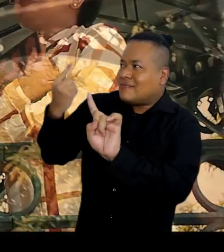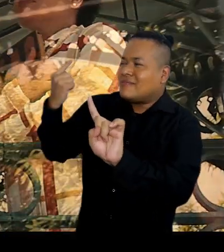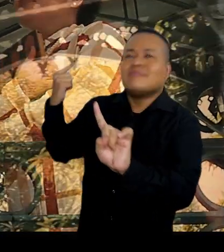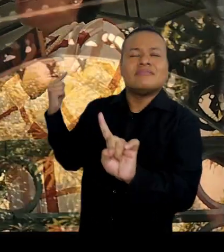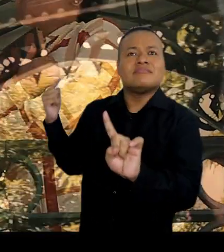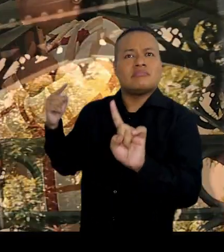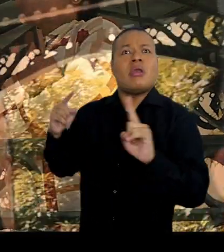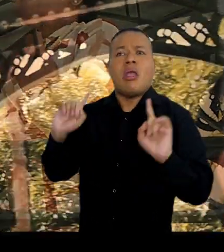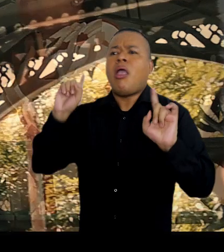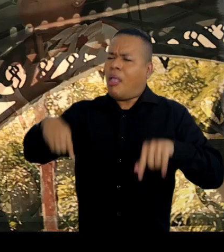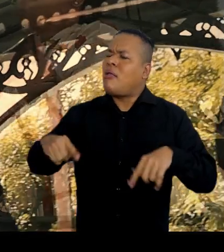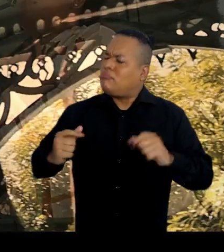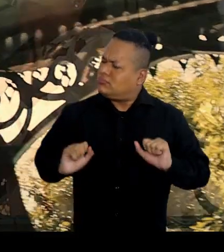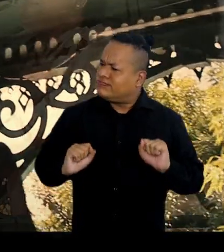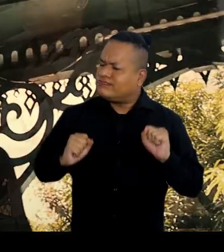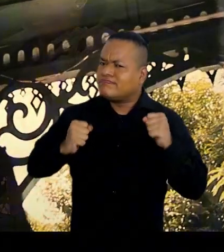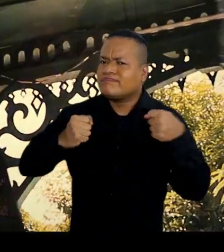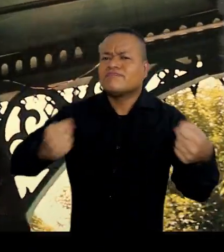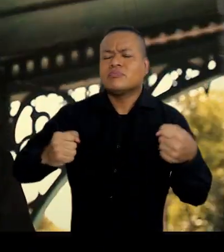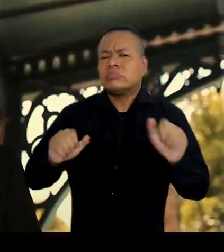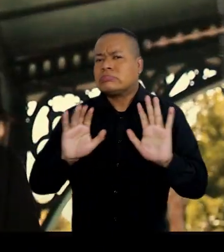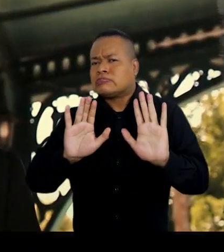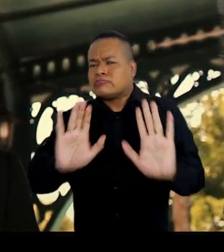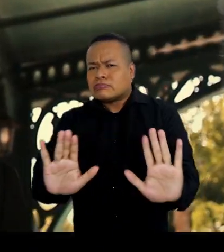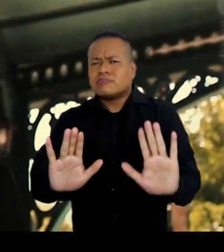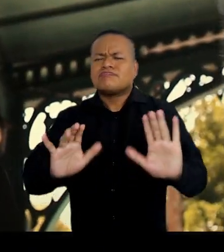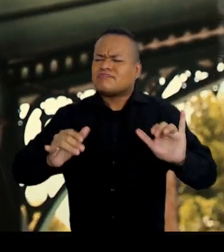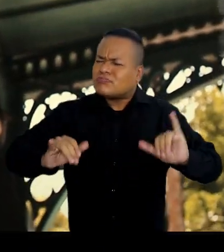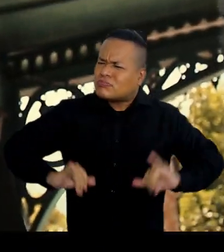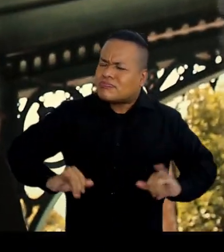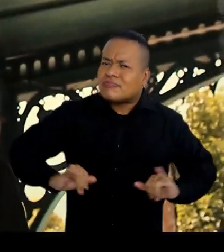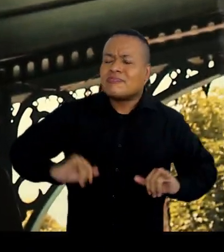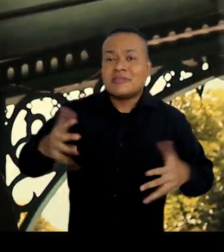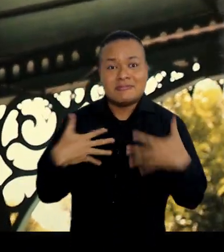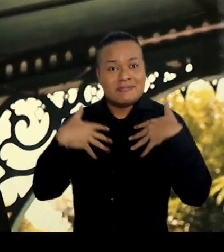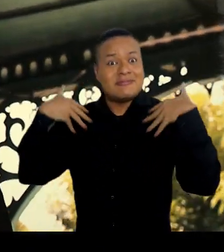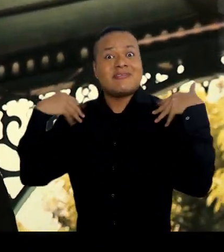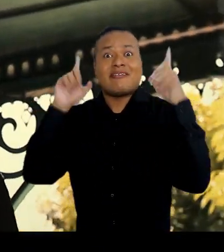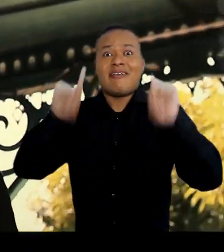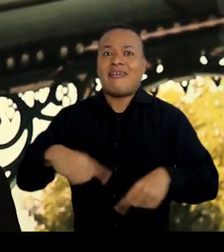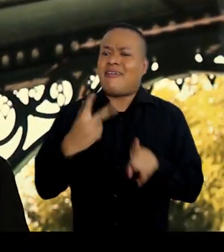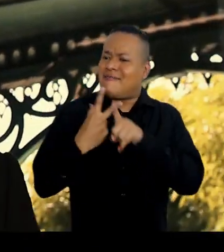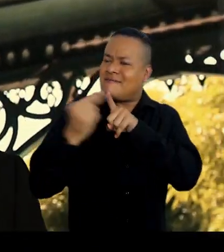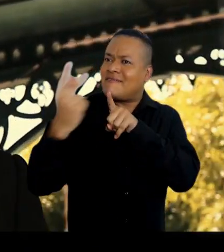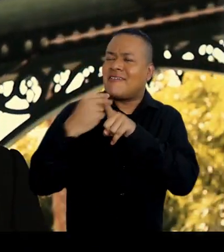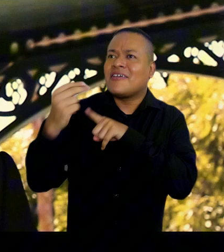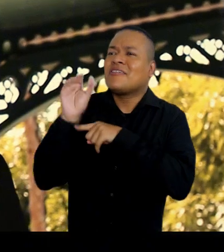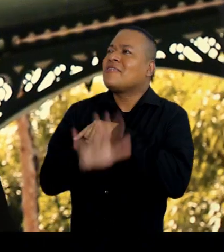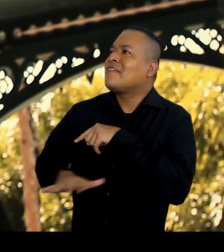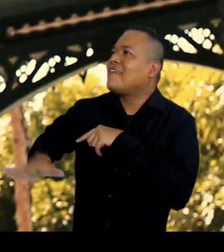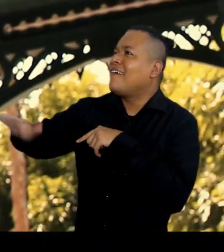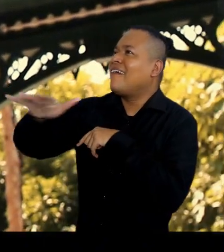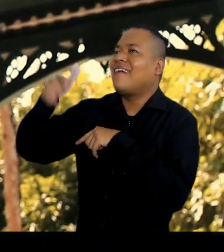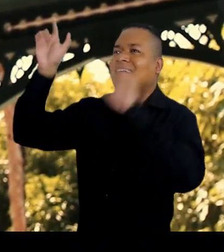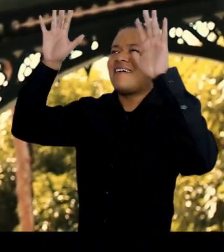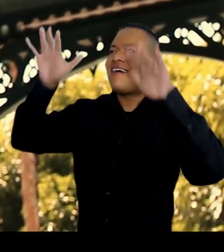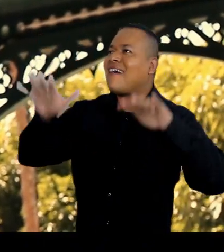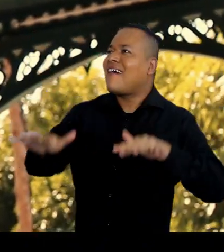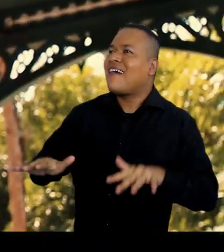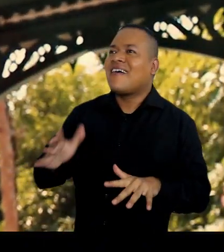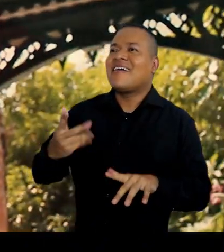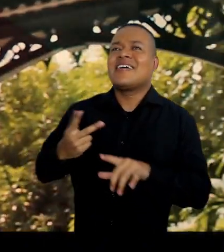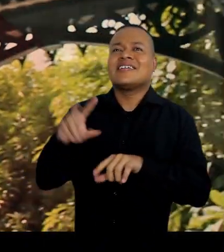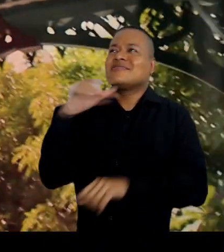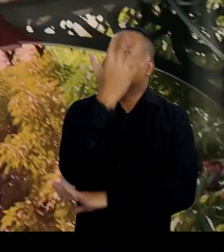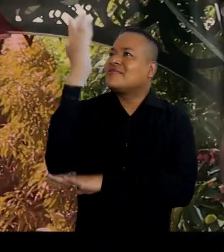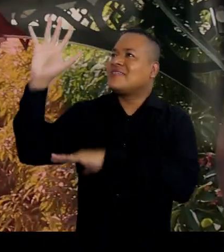passado é de guerra, pesar e alegria. É vitória pousando suas asas